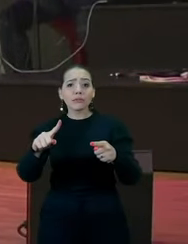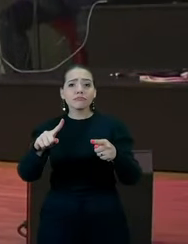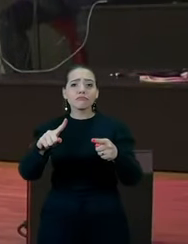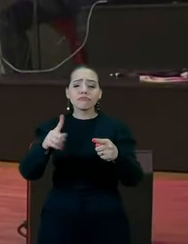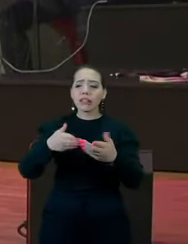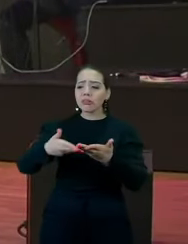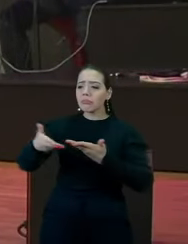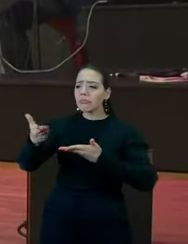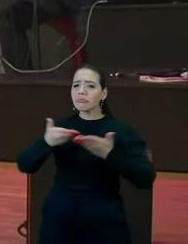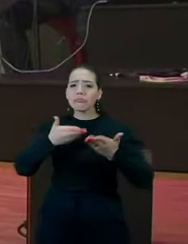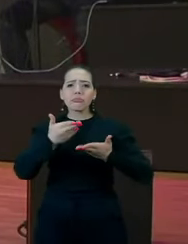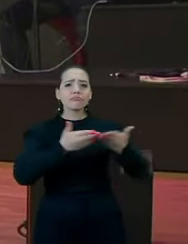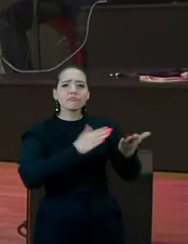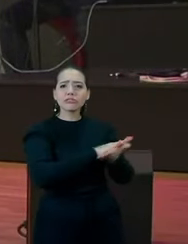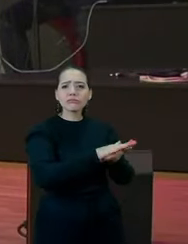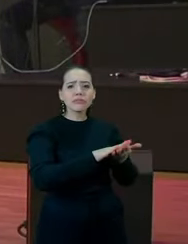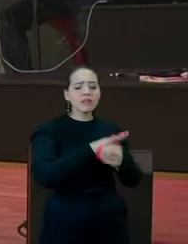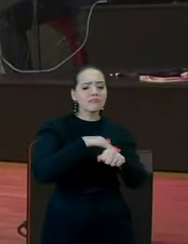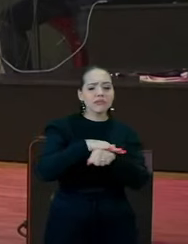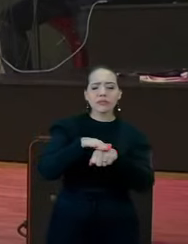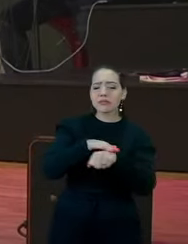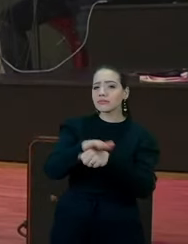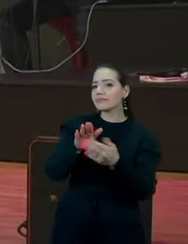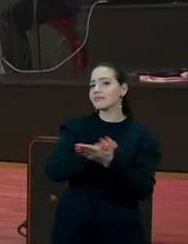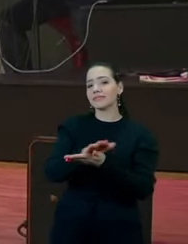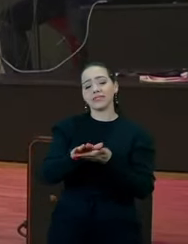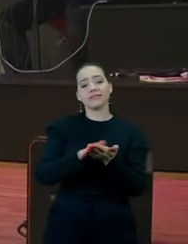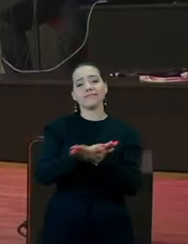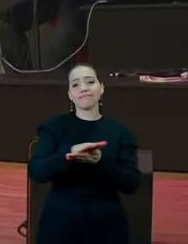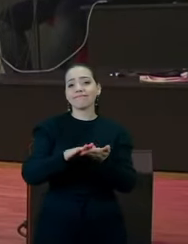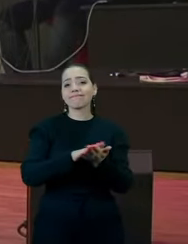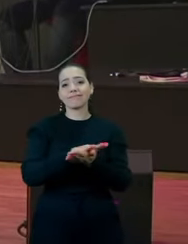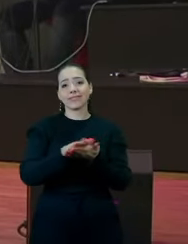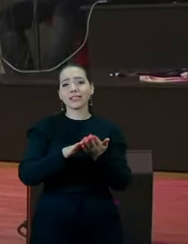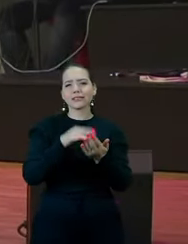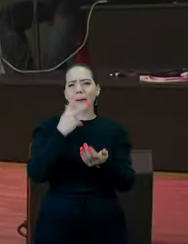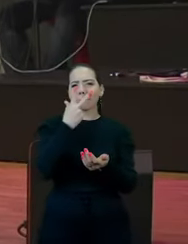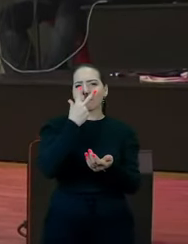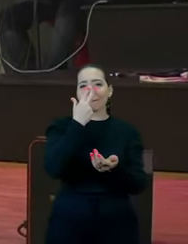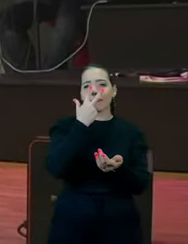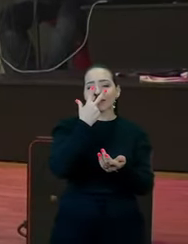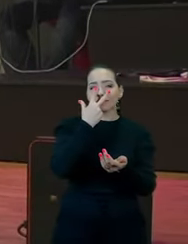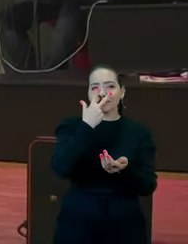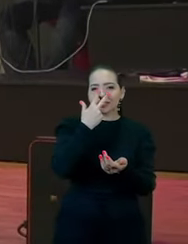é só usada para benefício de ambos, mas não existe mais uma conexão.